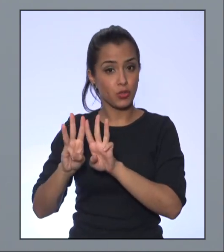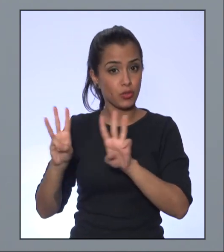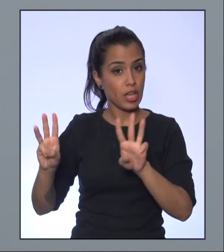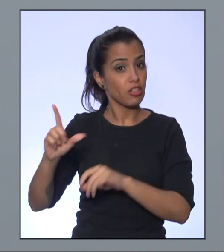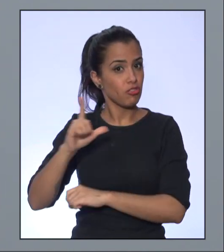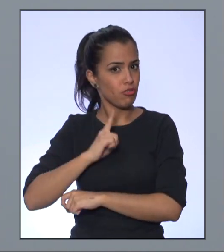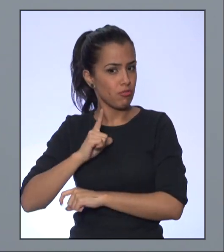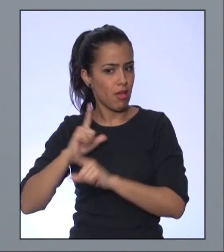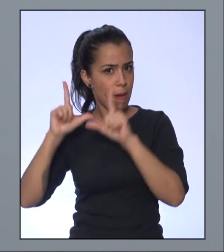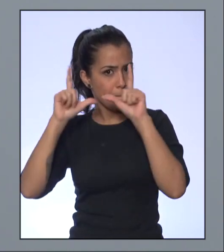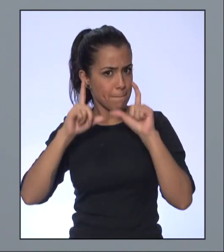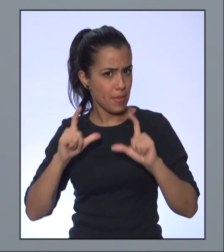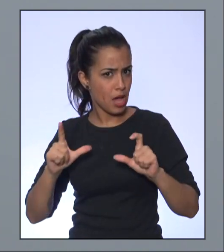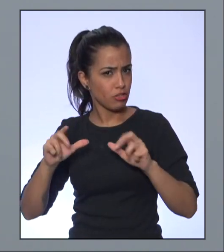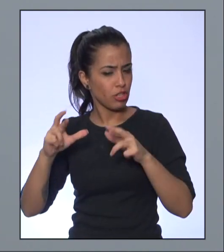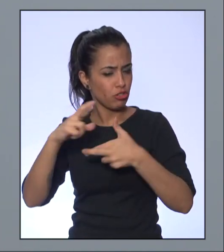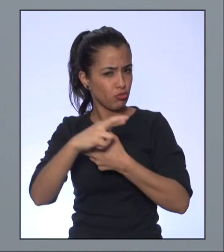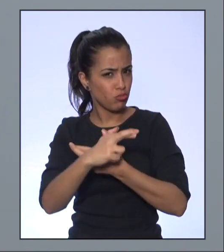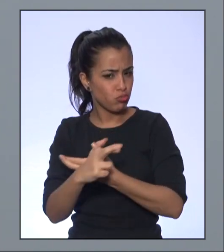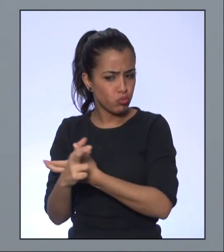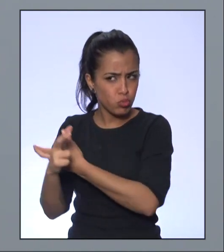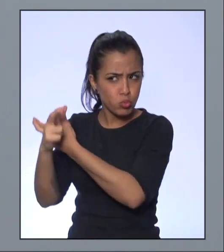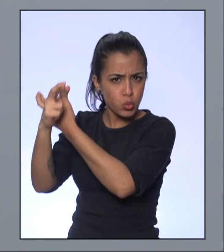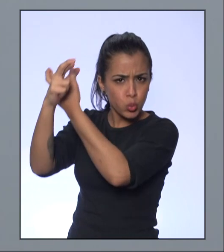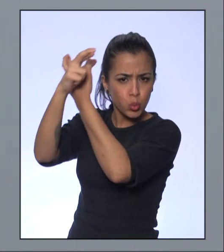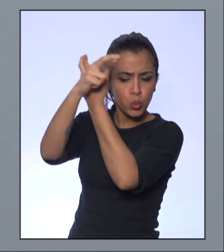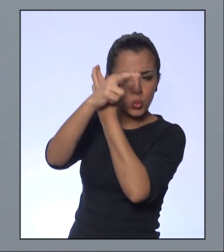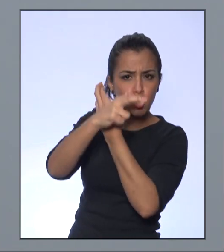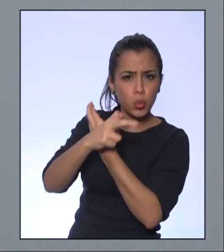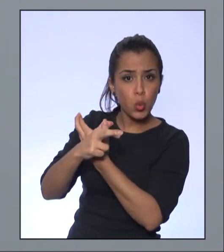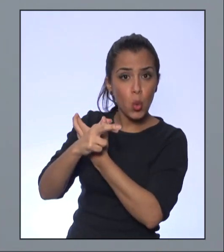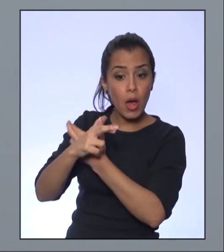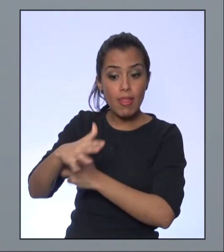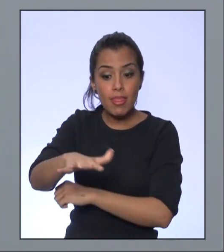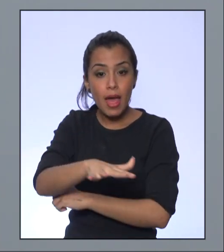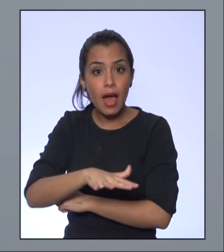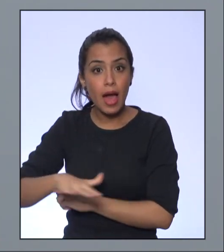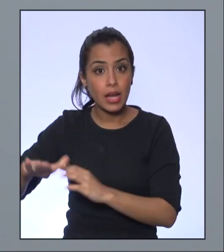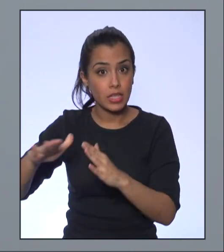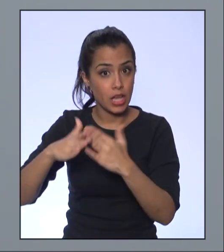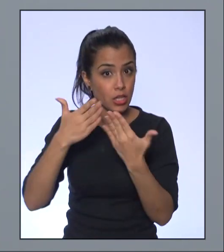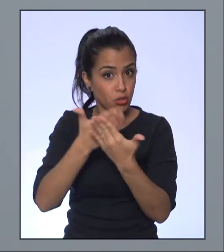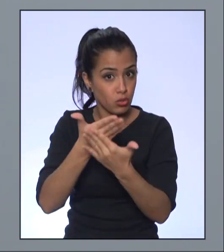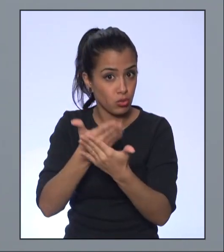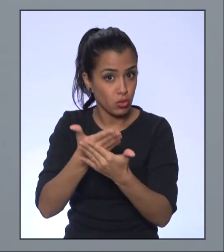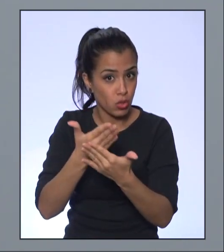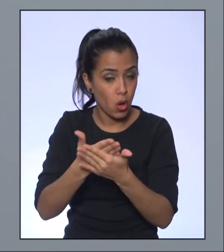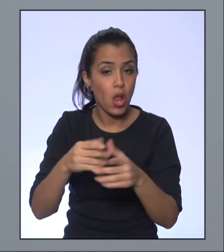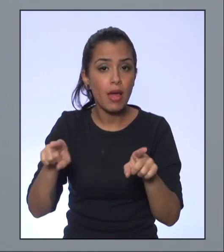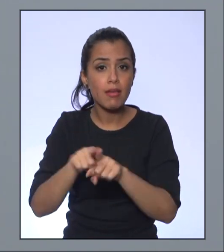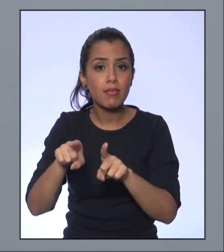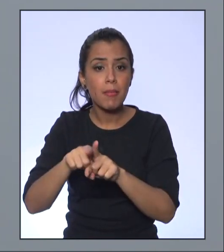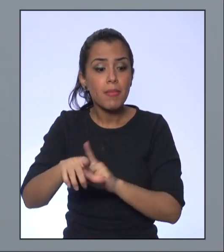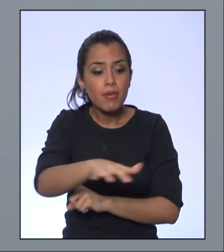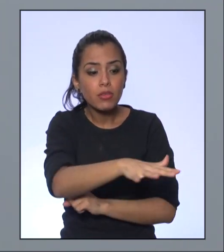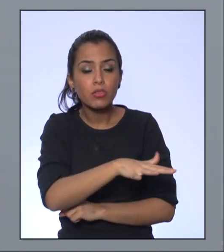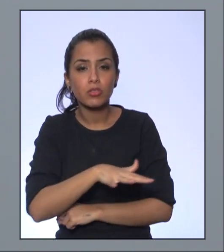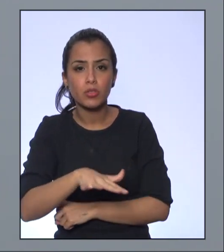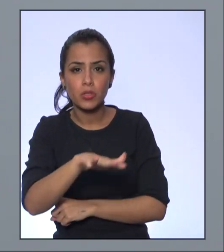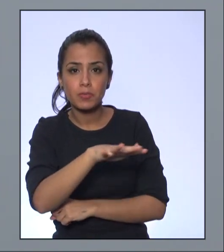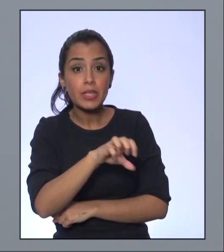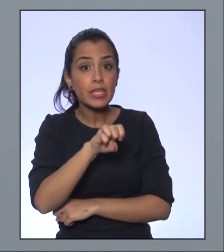satélite, sobre a área da escola e do seu entorno. Se você precisar de uma outra imagem de